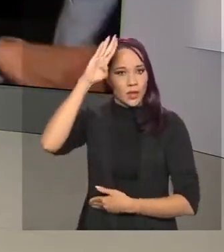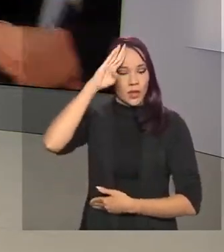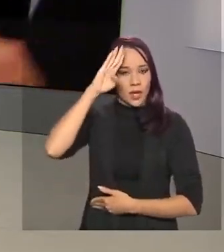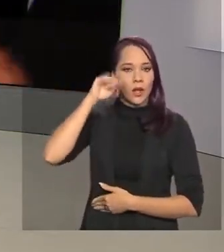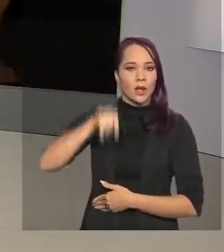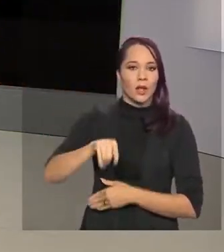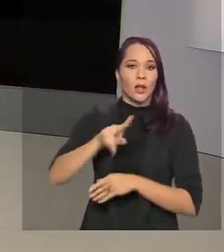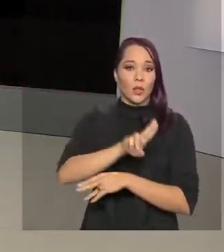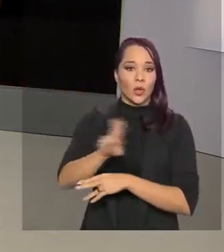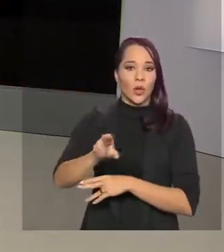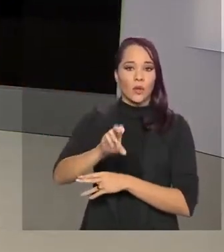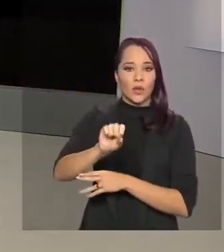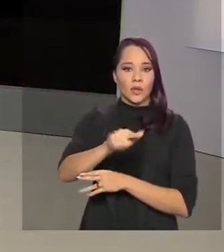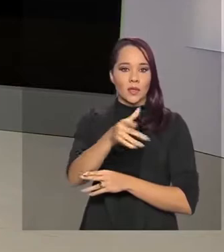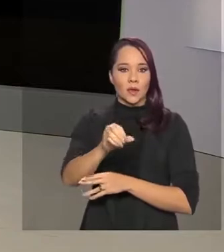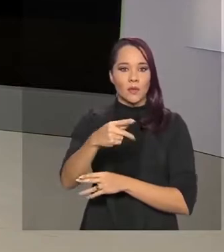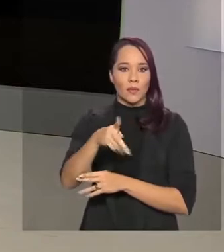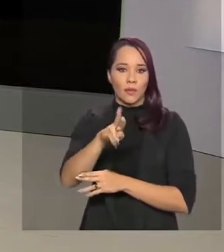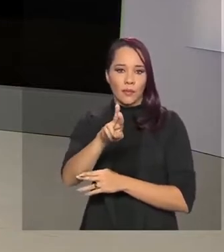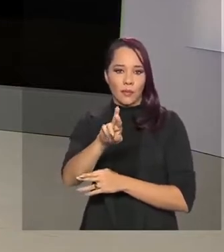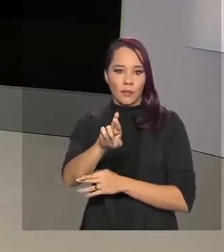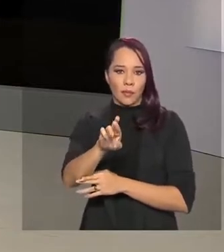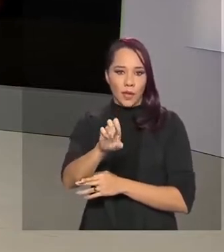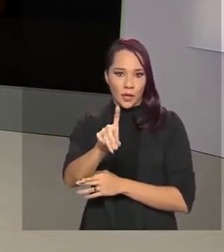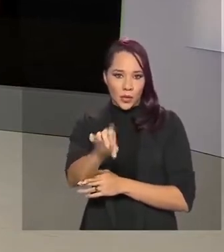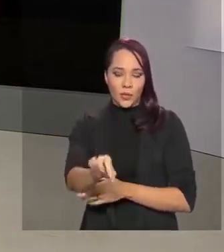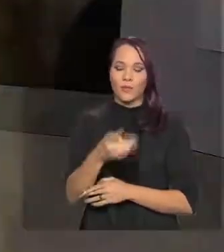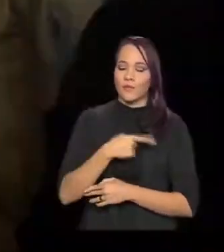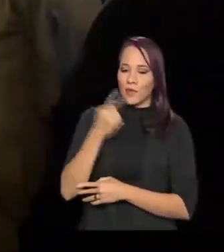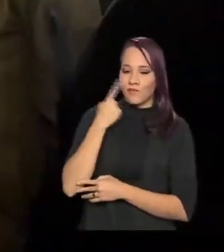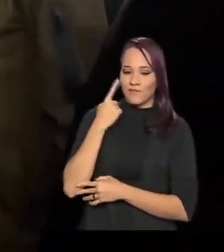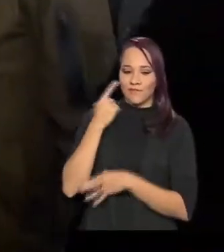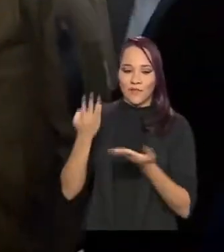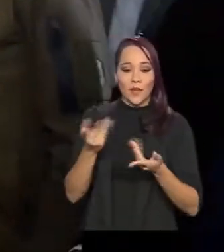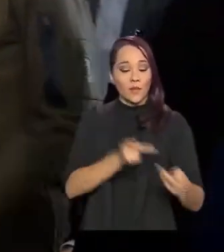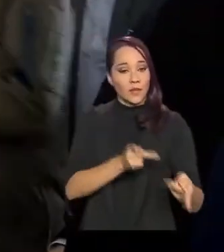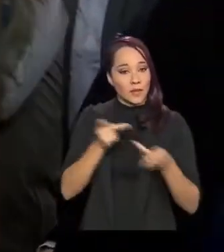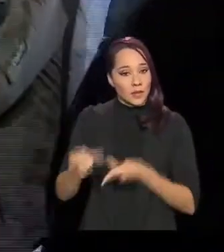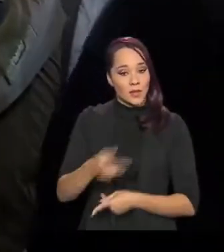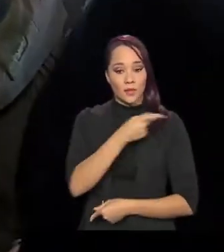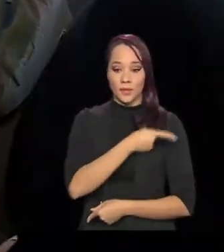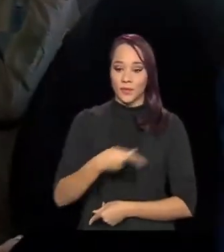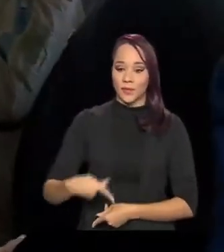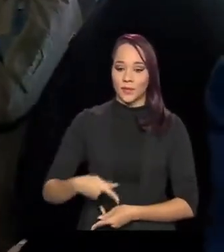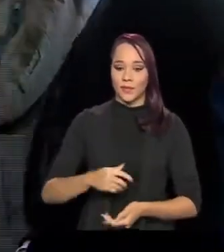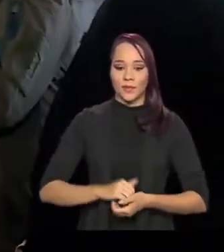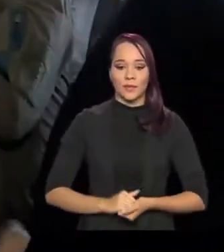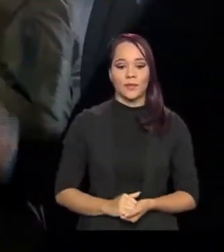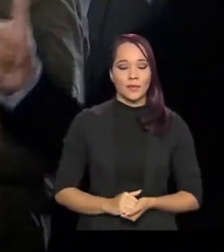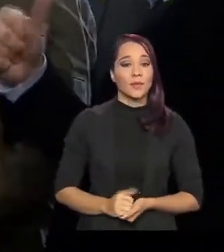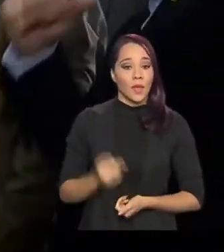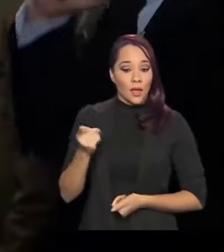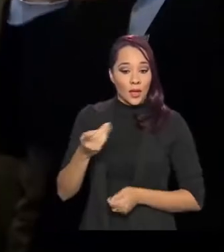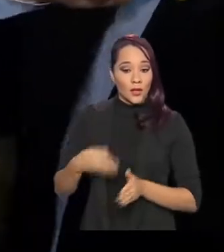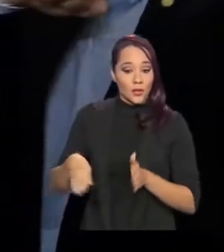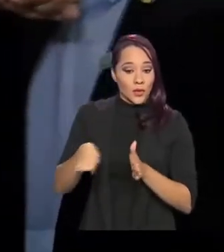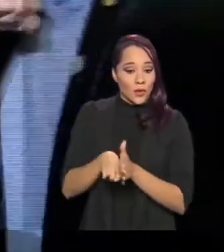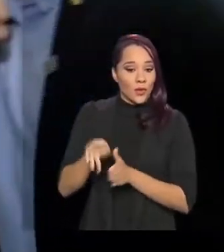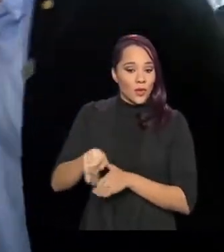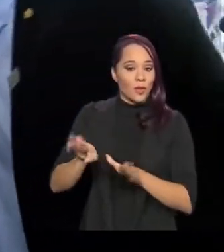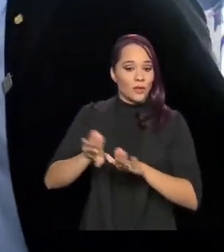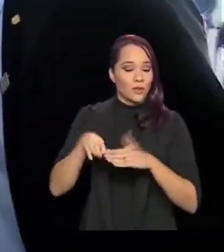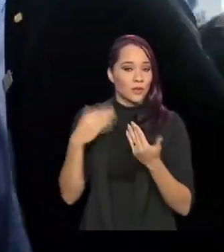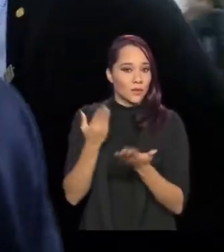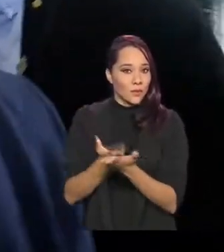São Pedro. Vamos acompanhar ao vivo aí a visita do presidente. Ele acabou de chegar a essa